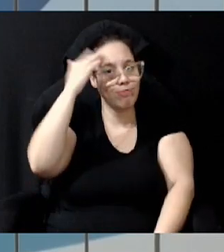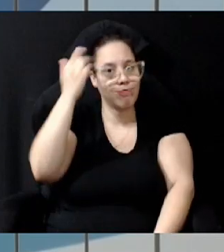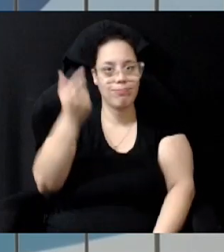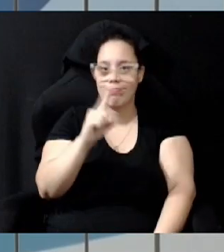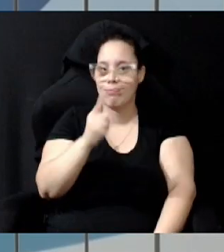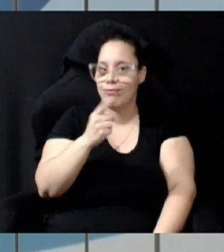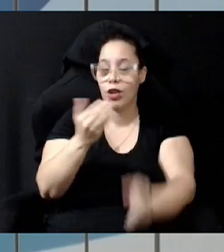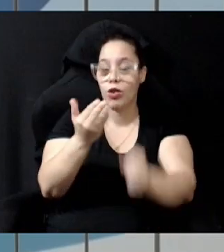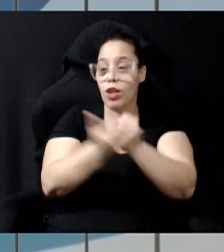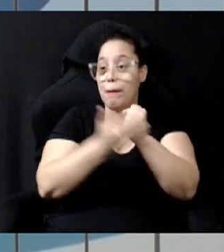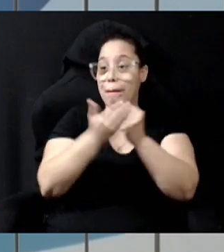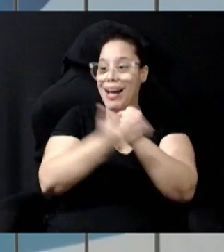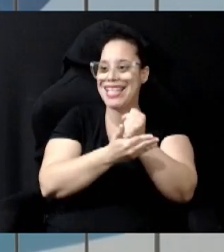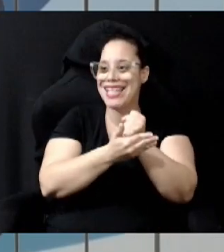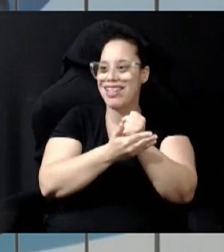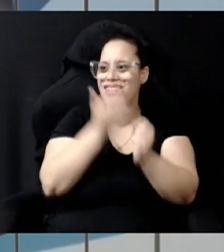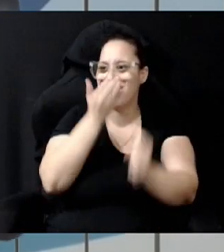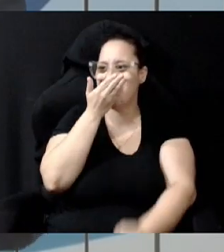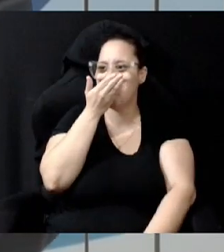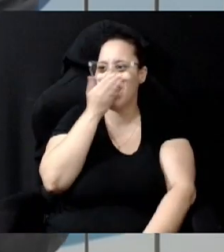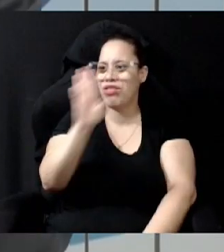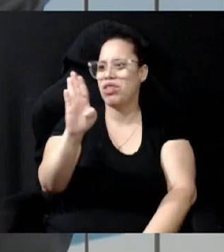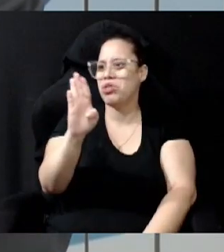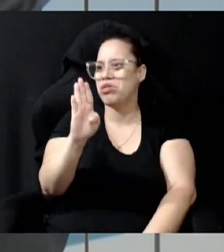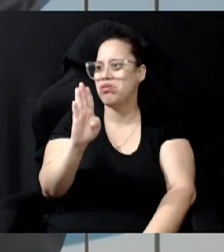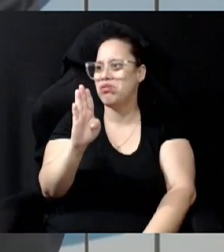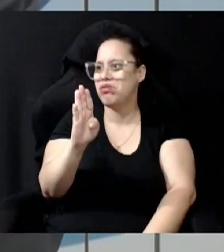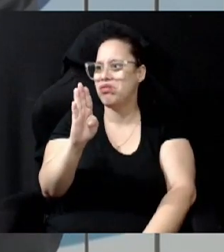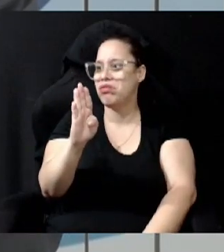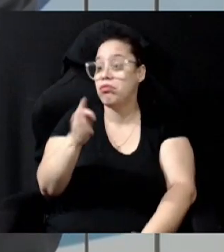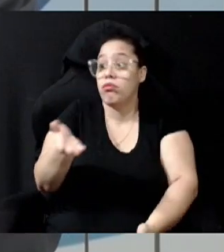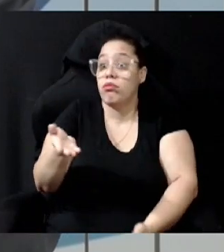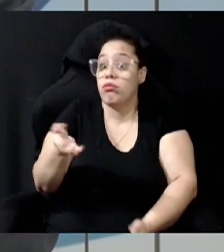fundamento. Ele precisa gerar um conteúdo